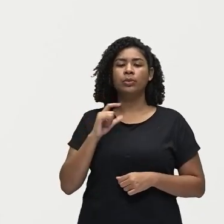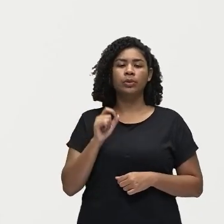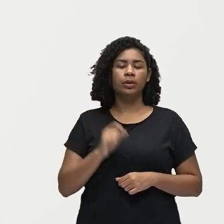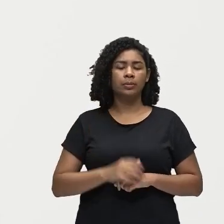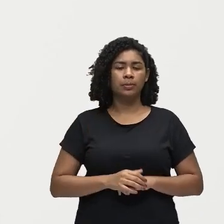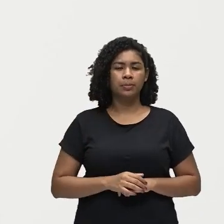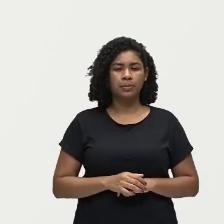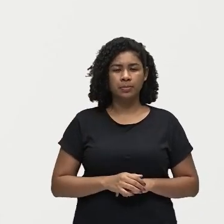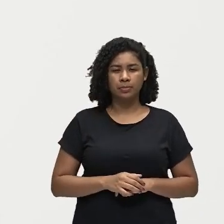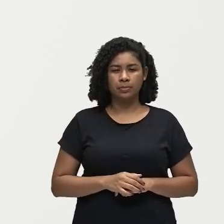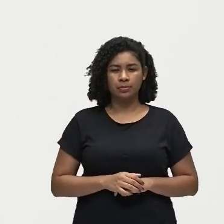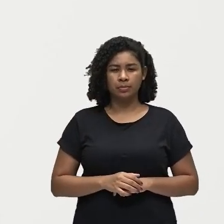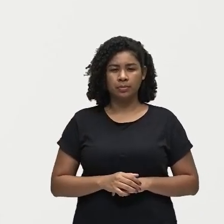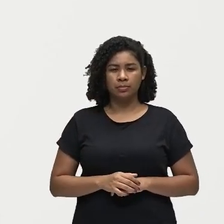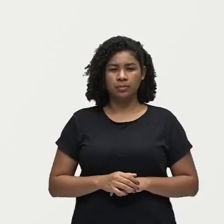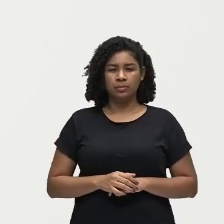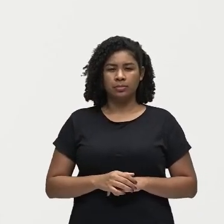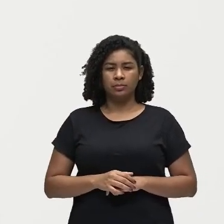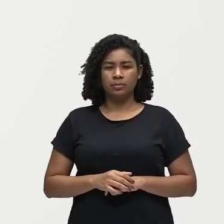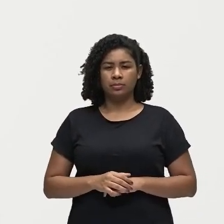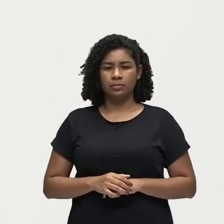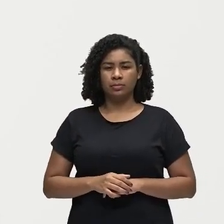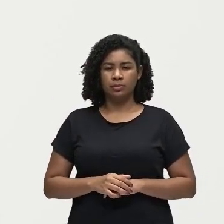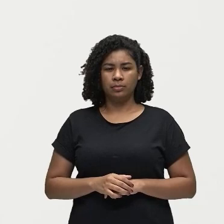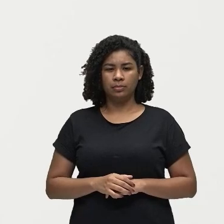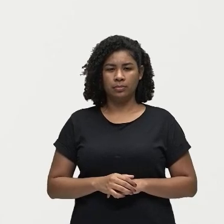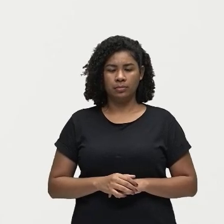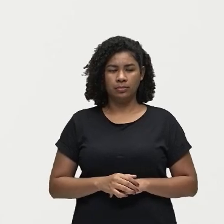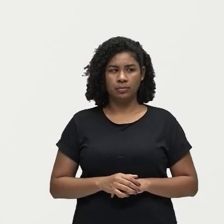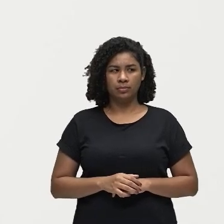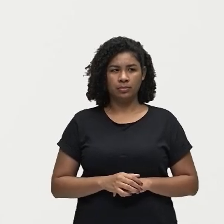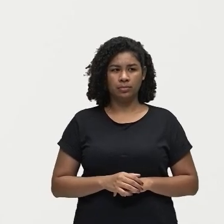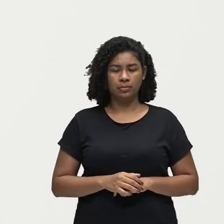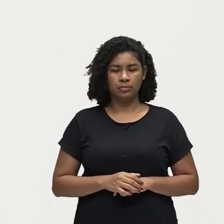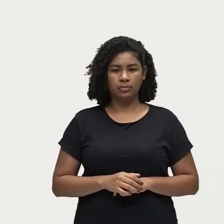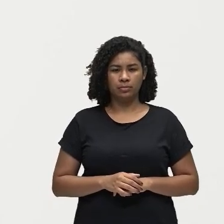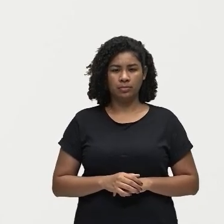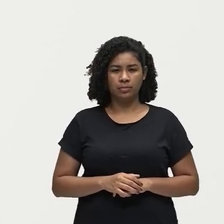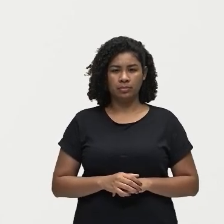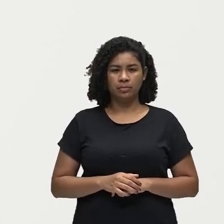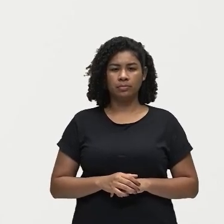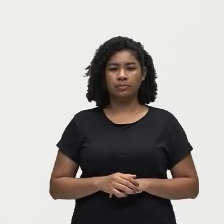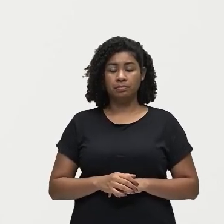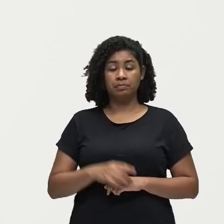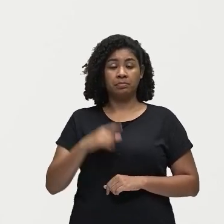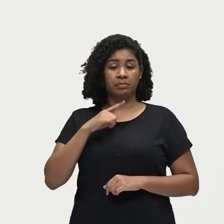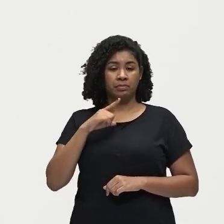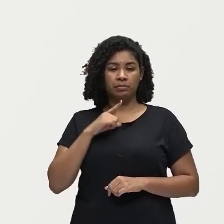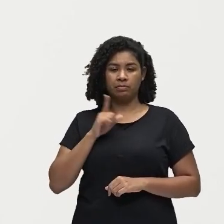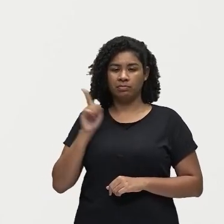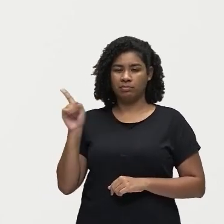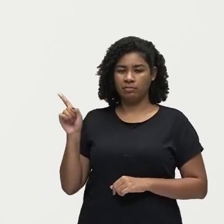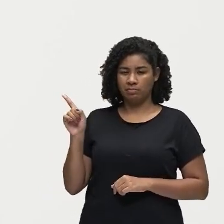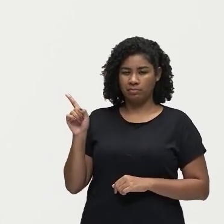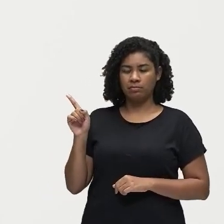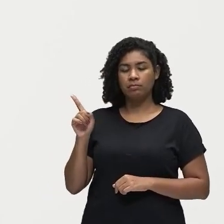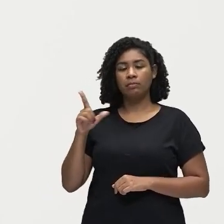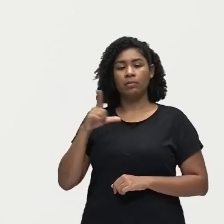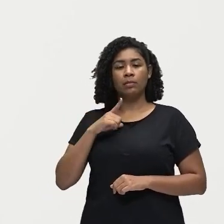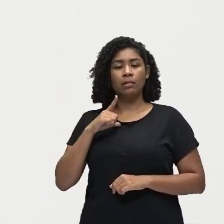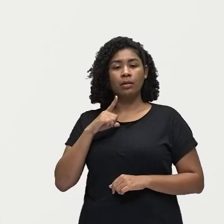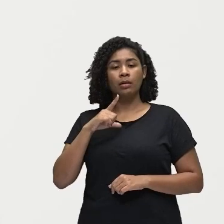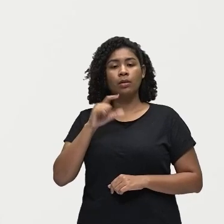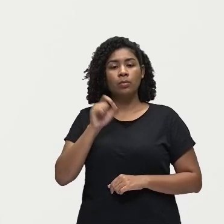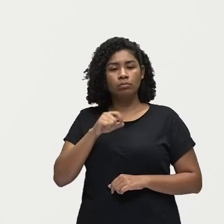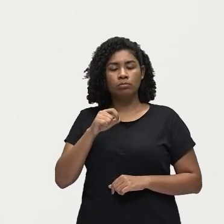um organismo dentro do cupim que faz essa digestão. Então, se